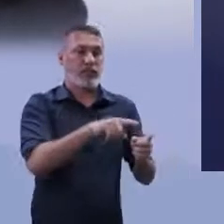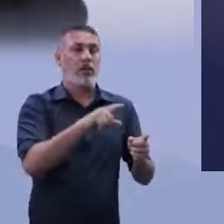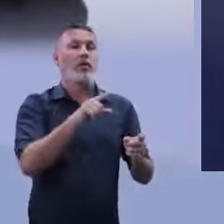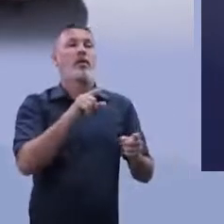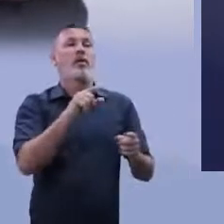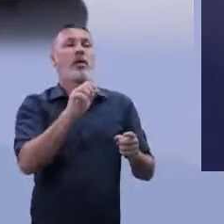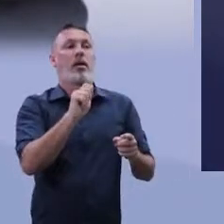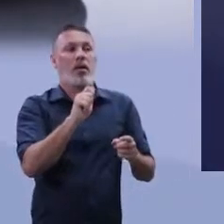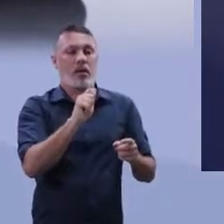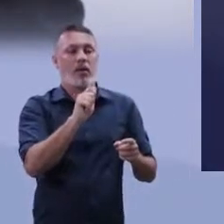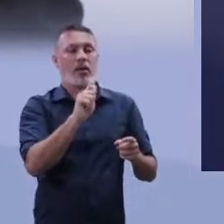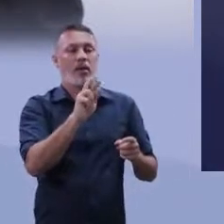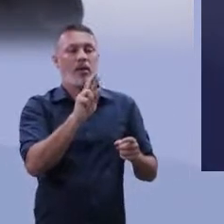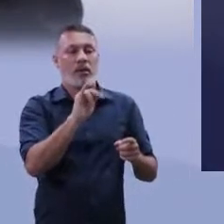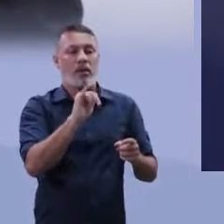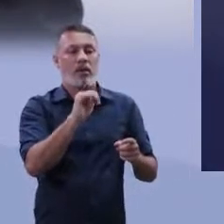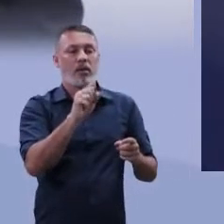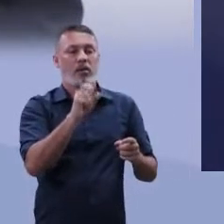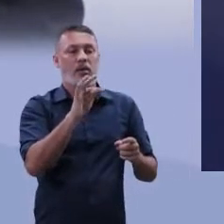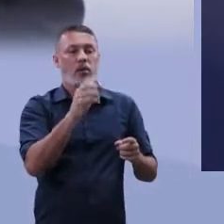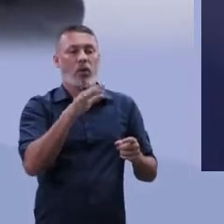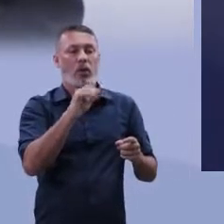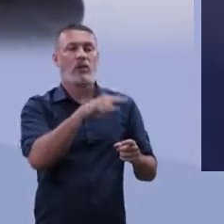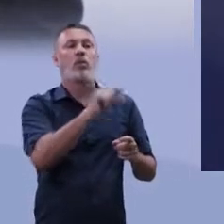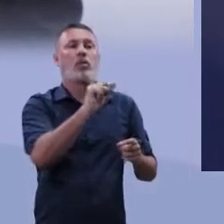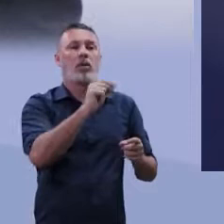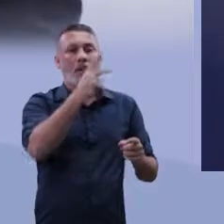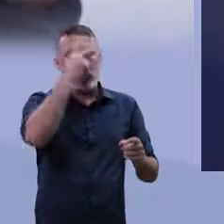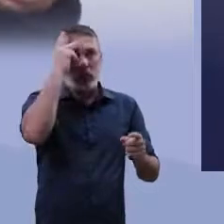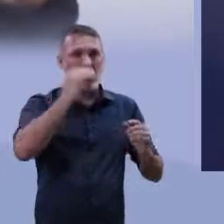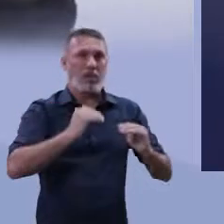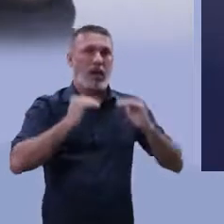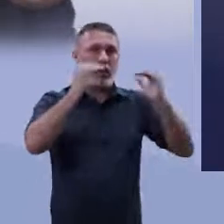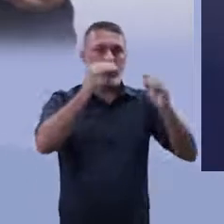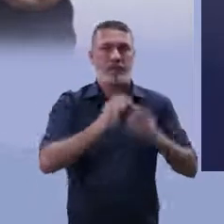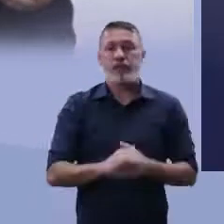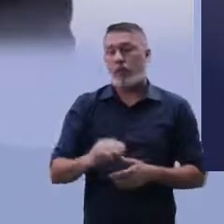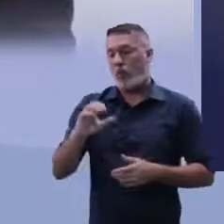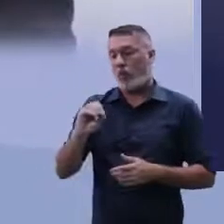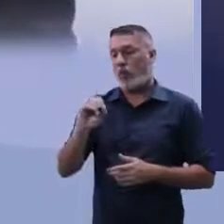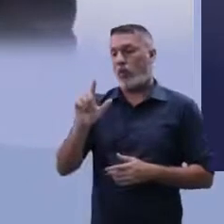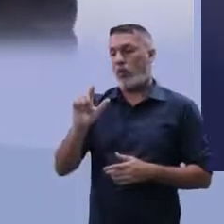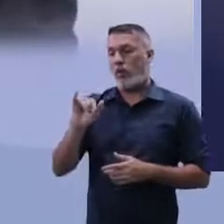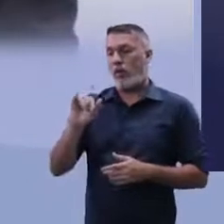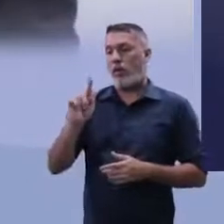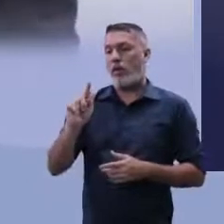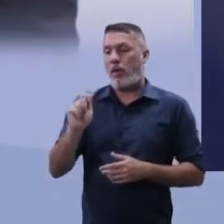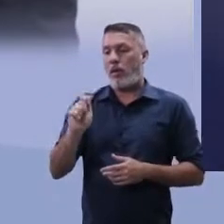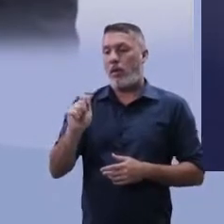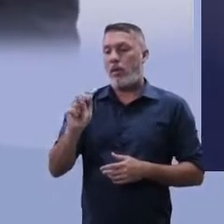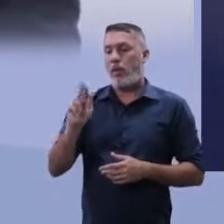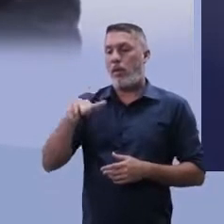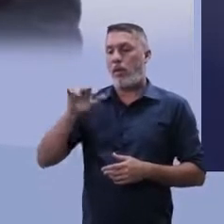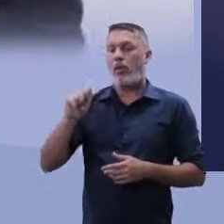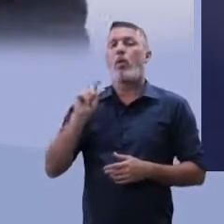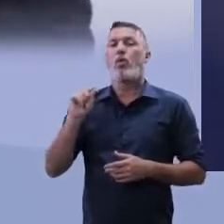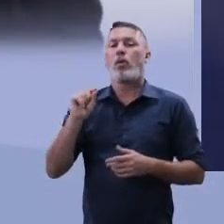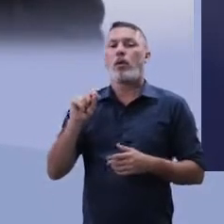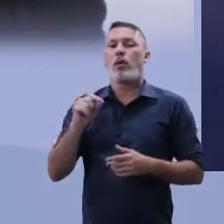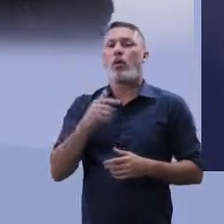legitima a aristocracia é esse indivíduo se sobrepor de alguma forma aos outros indivíduos. A oligarquia é um governo de